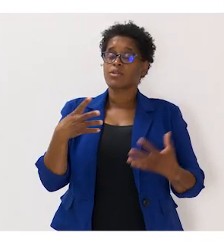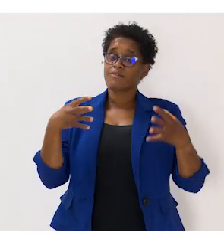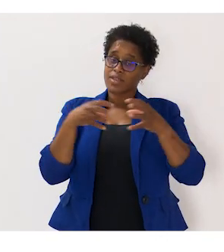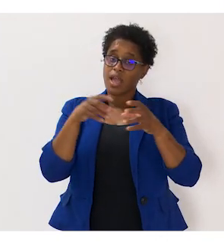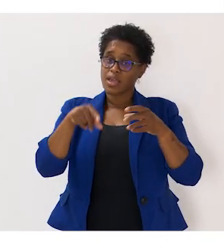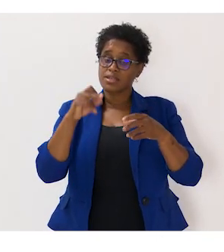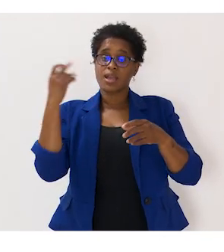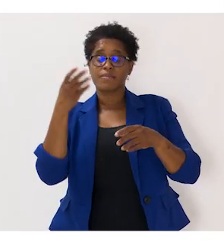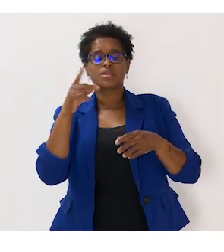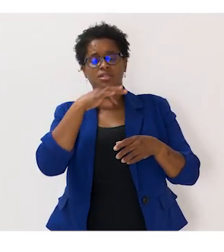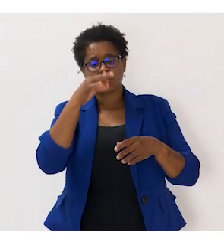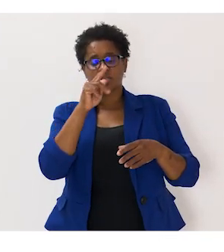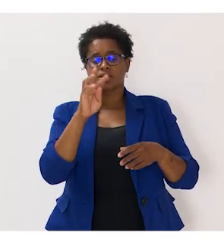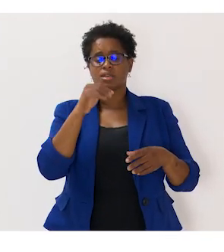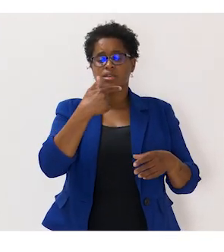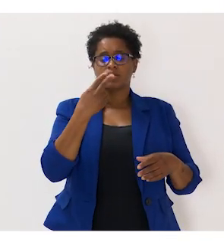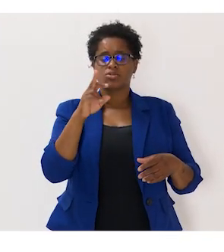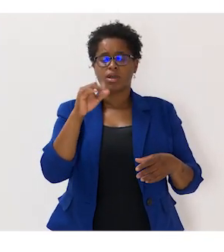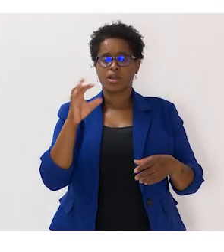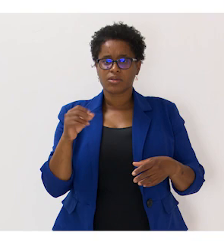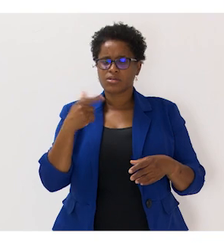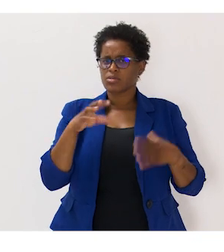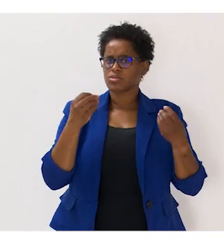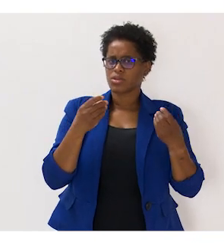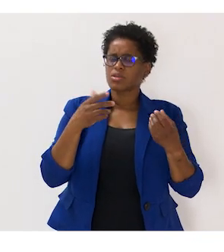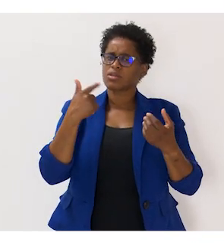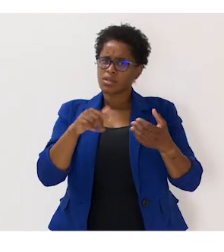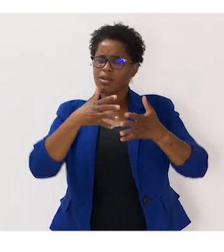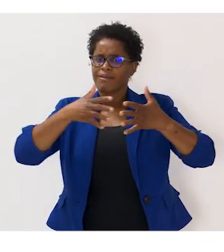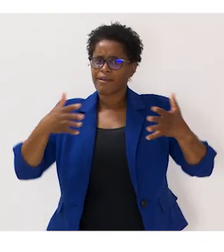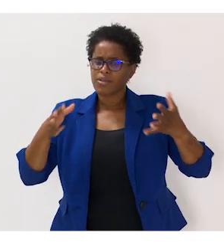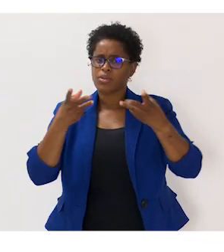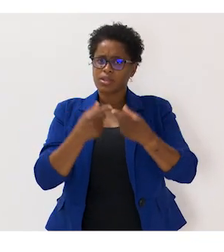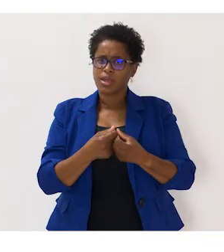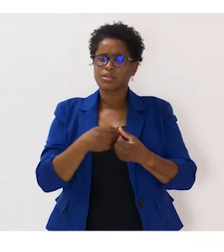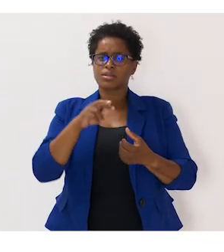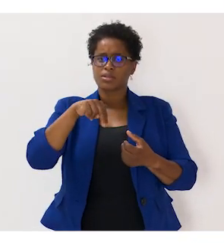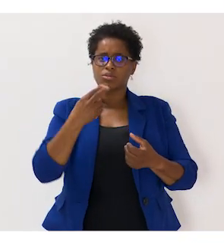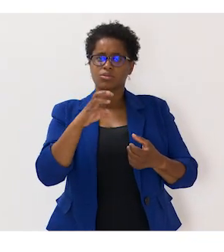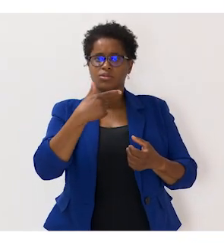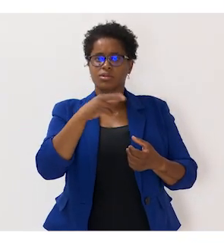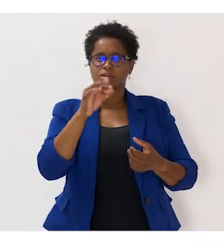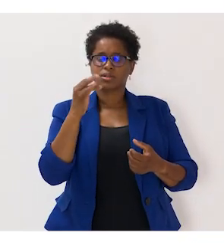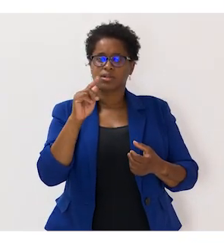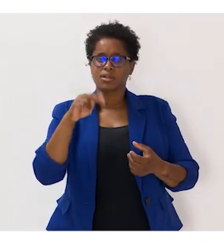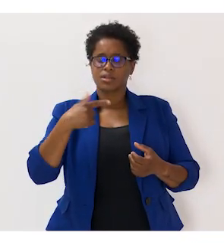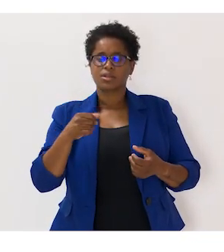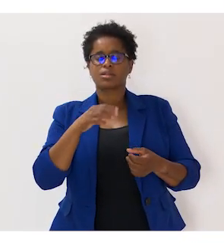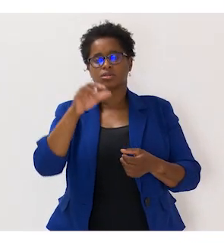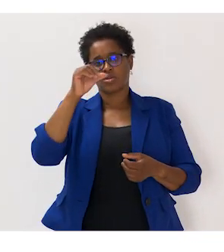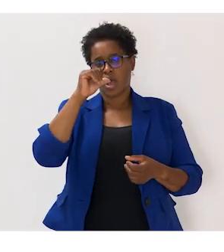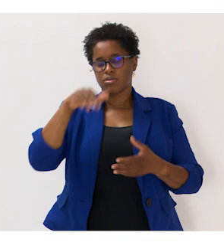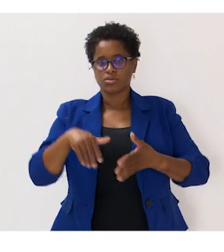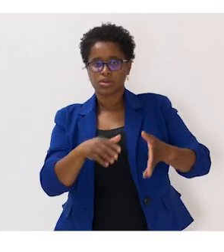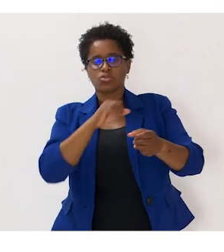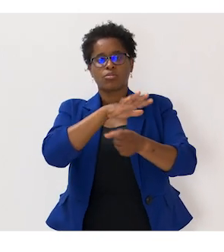que os estuários possuem elevada produtividade, pois recebem grande quantidade de nutrientes do rio, do mar e da vegetação